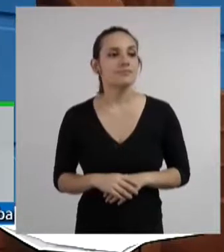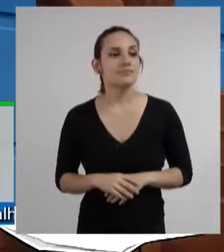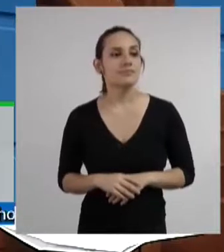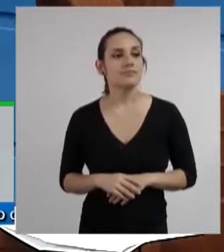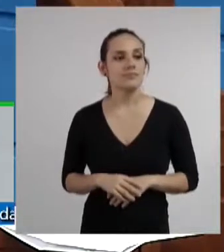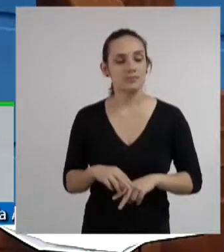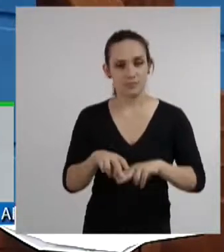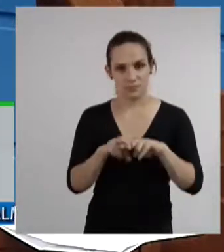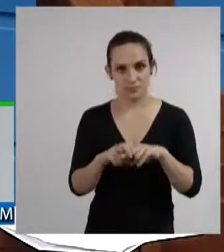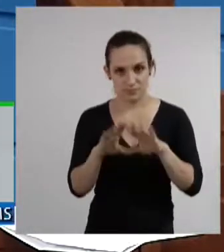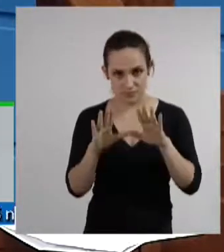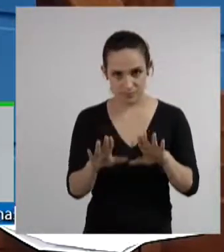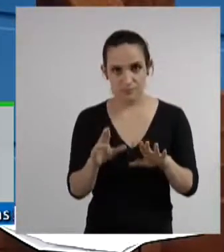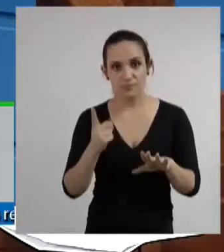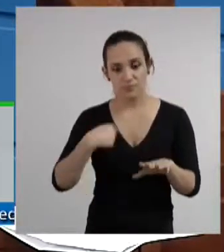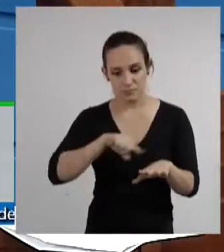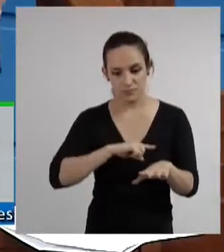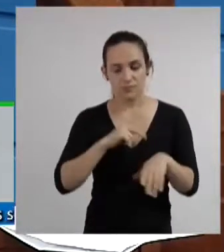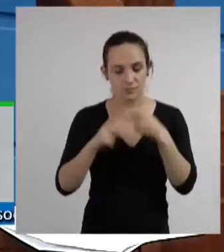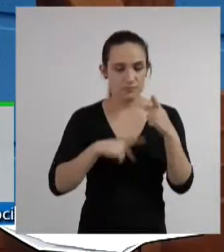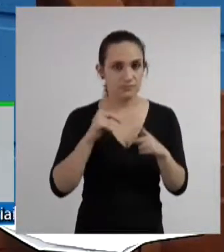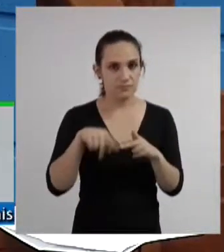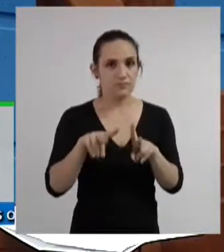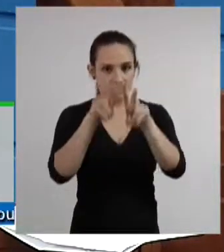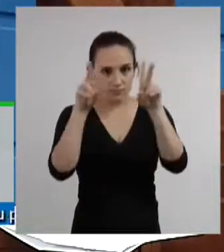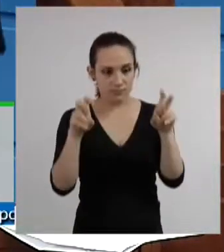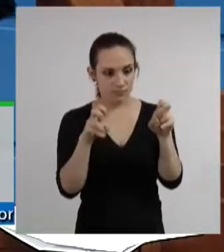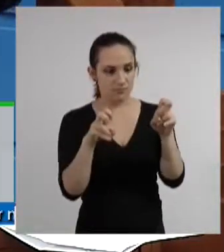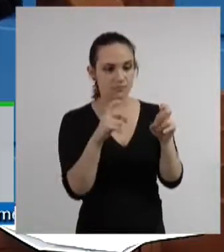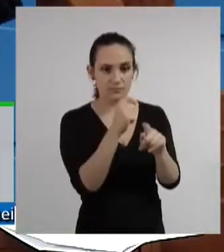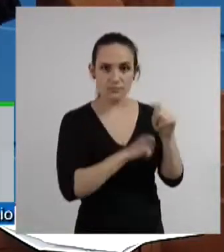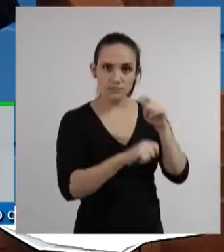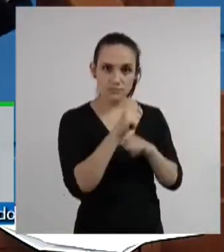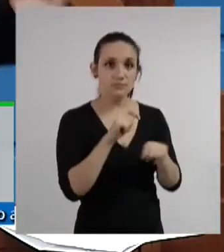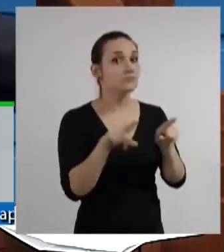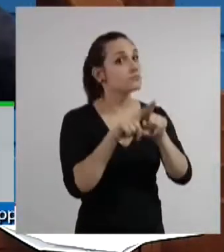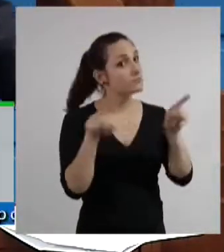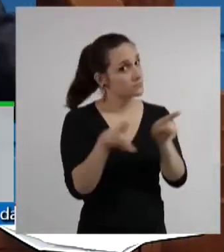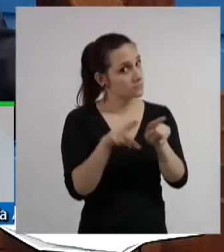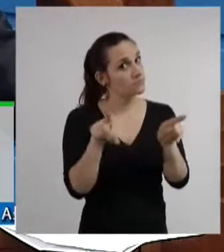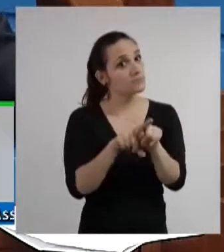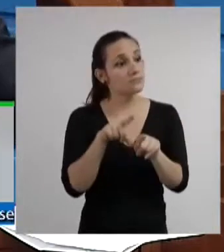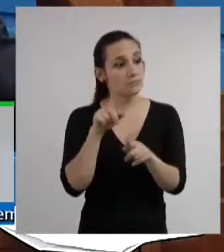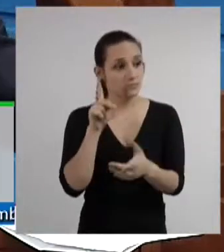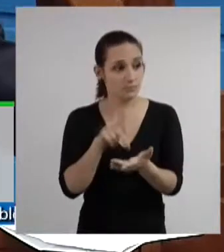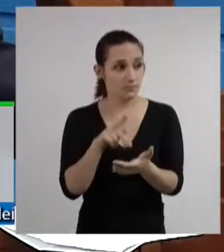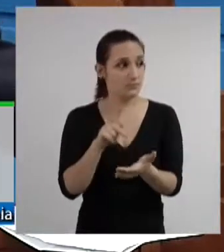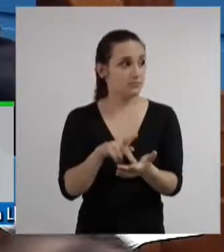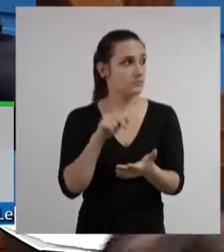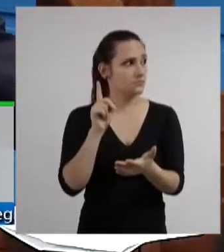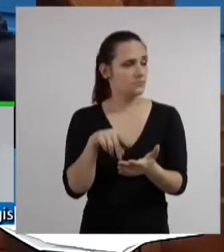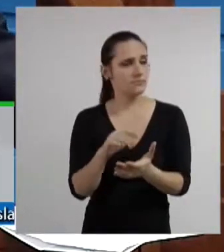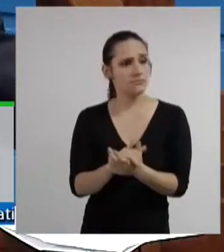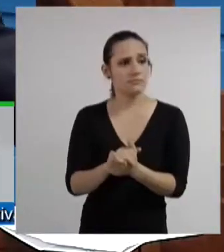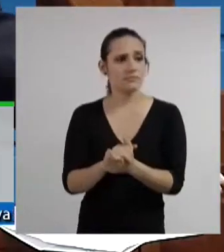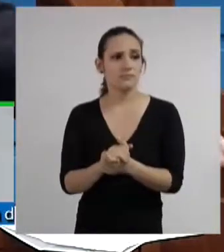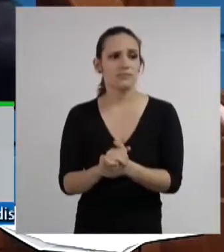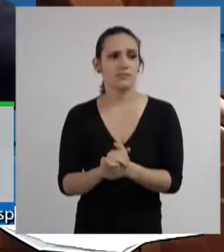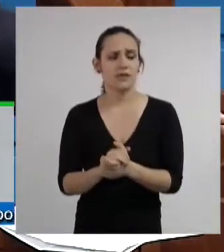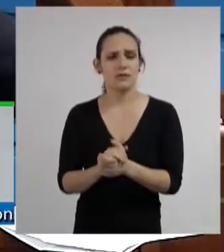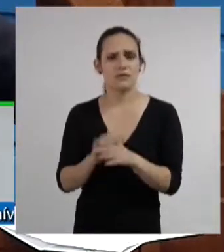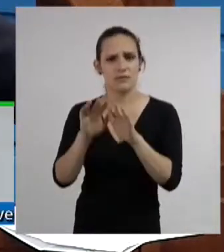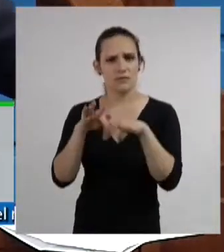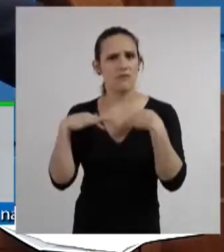da questão econômica, nós também temos o recorte aí da questão racial,